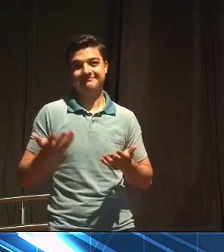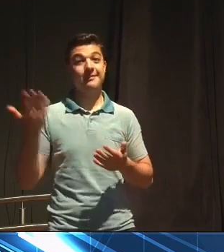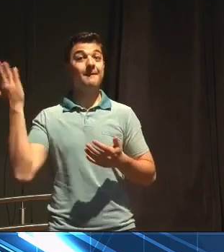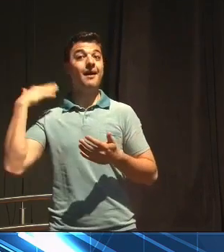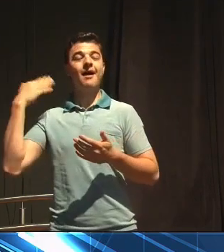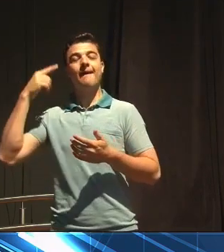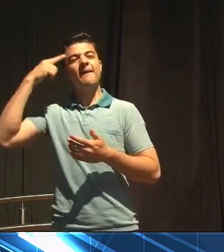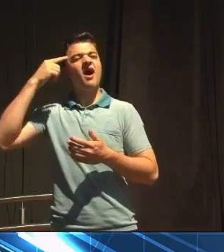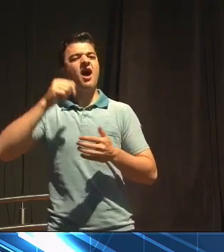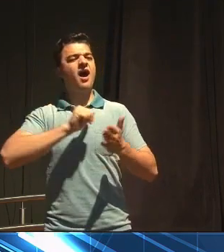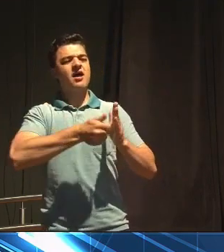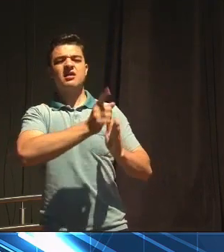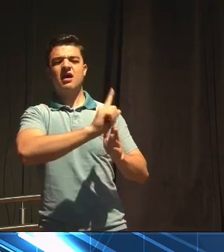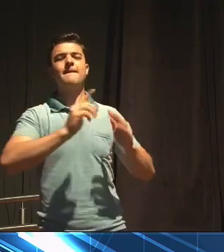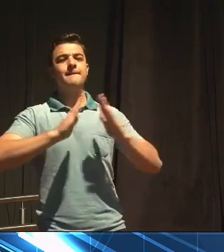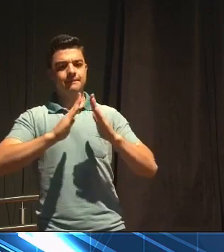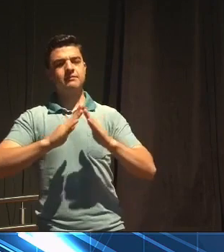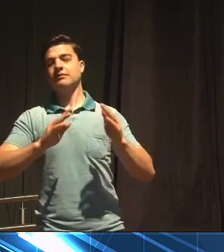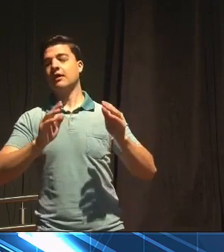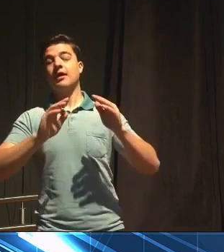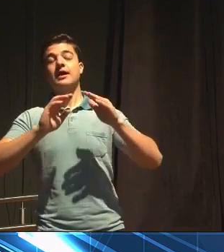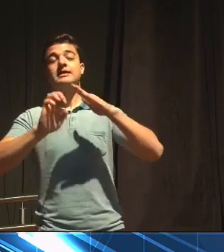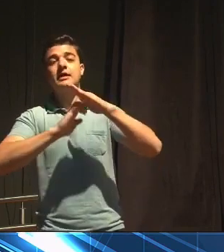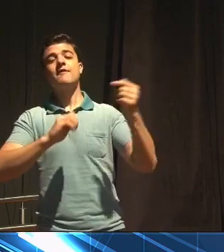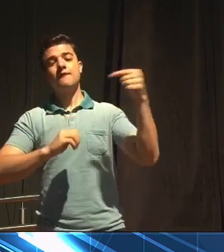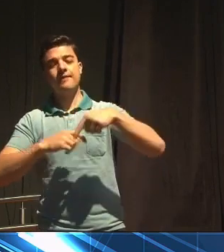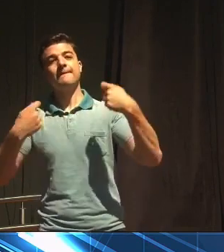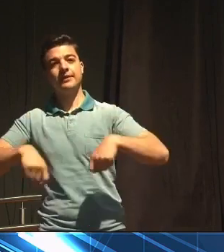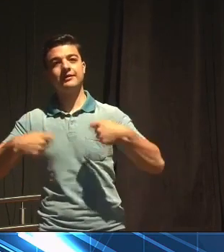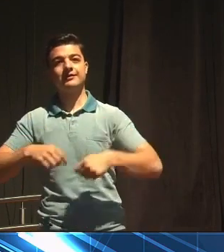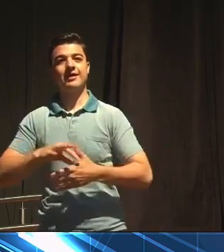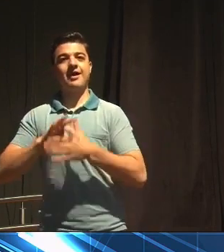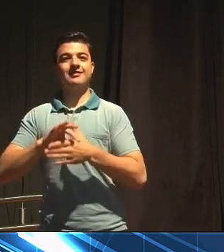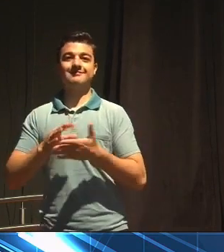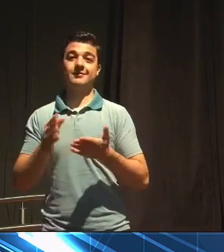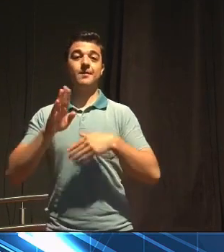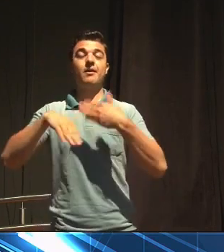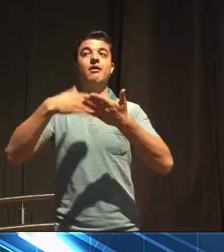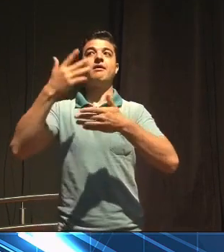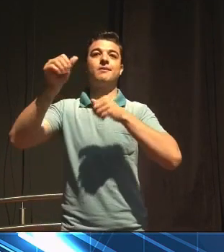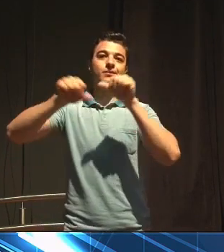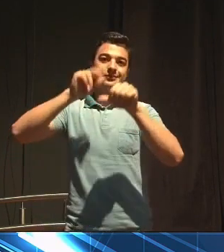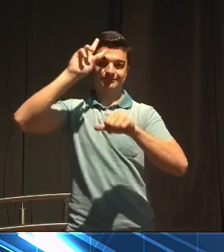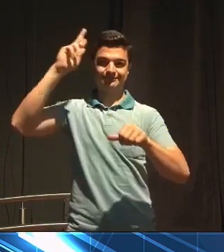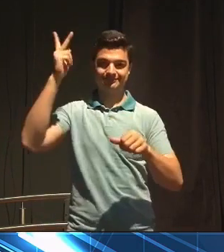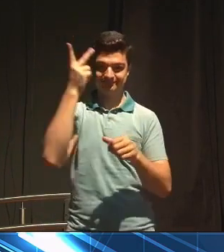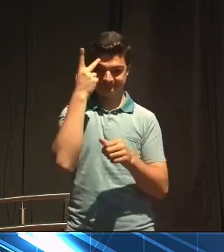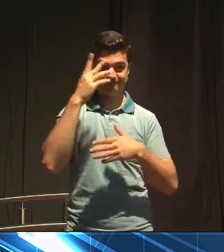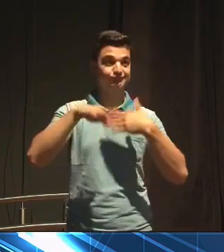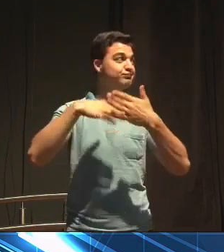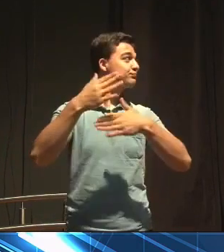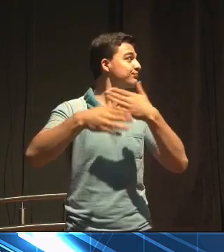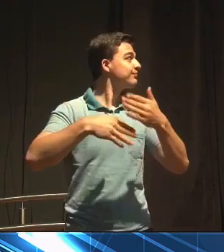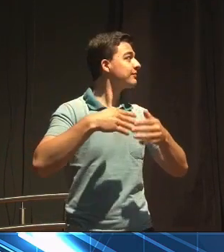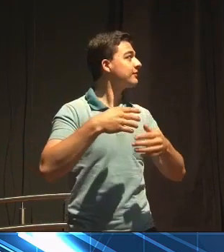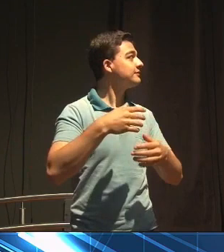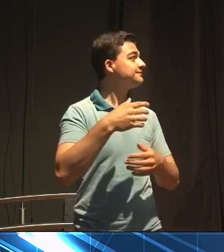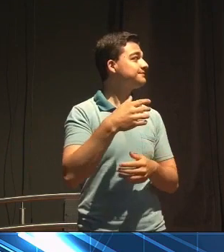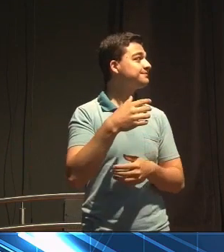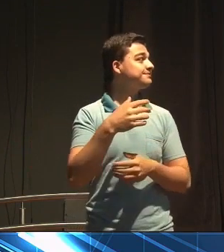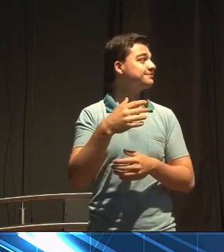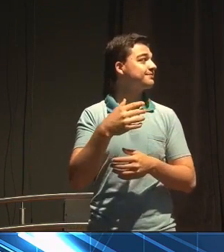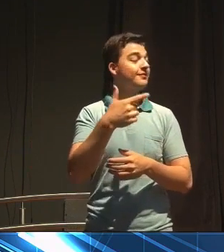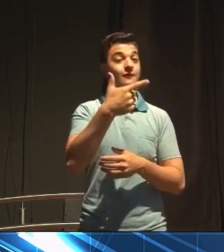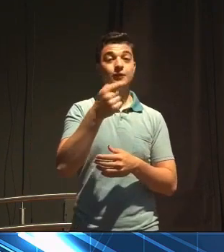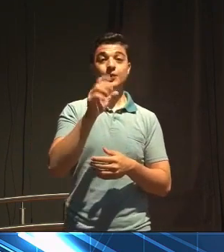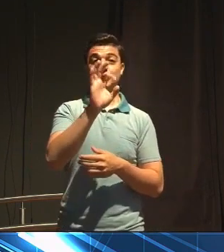transformação. Estudo aponta que a indústria de tecnologia cresceu mais de 20% na pandemia. Lógico que está todo mundo usando, tem software a rodo, aquele